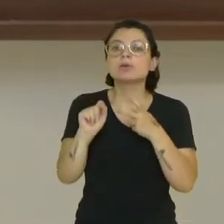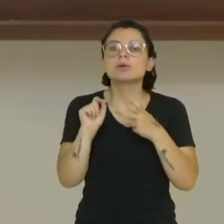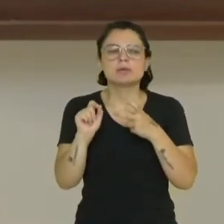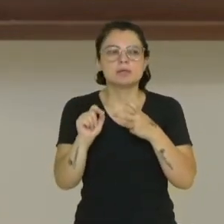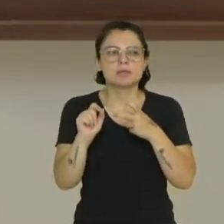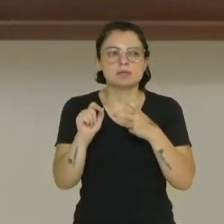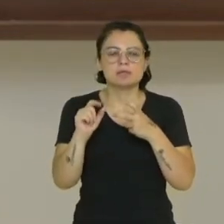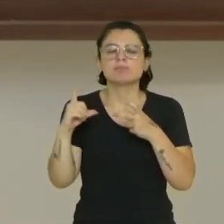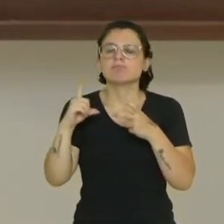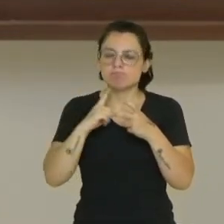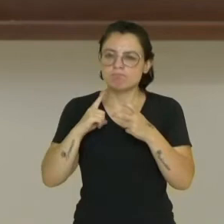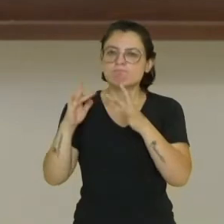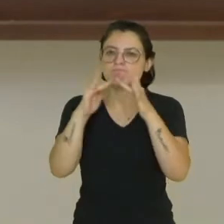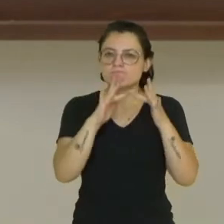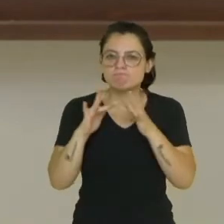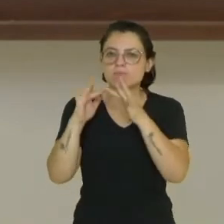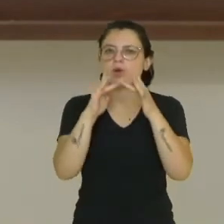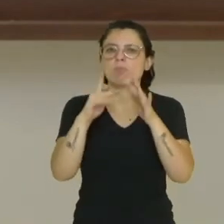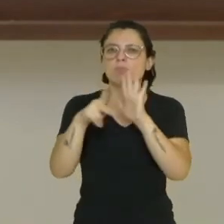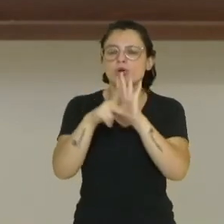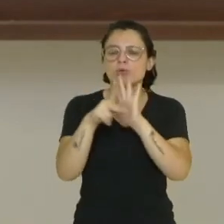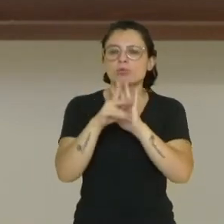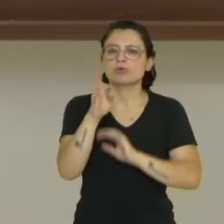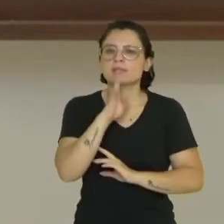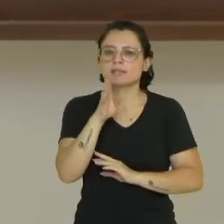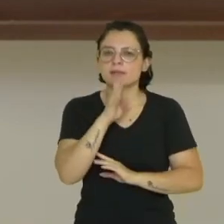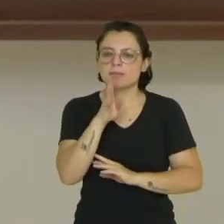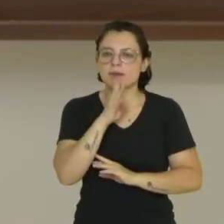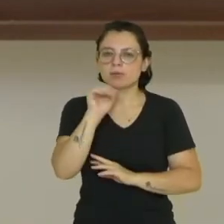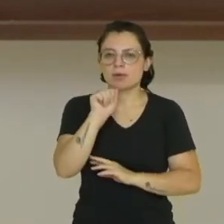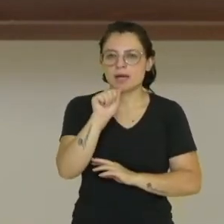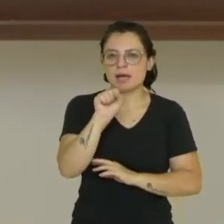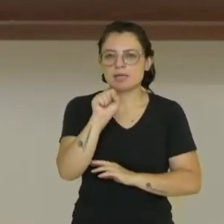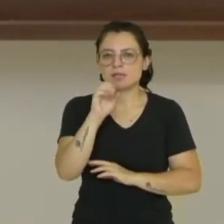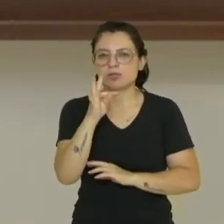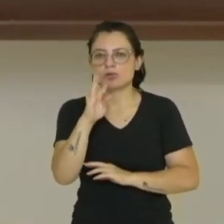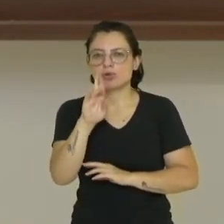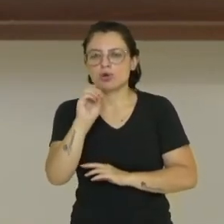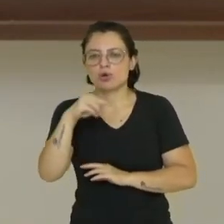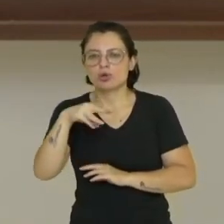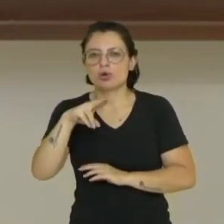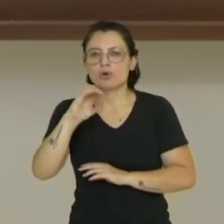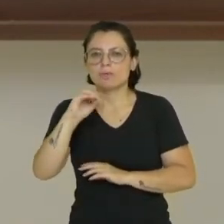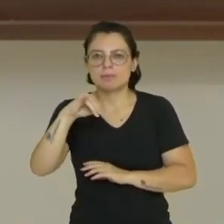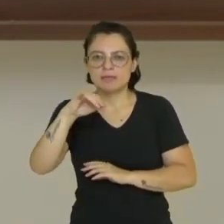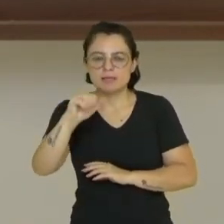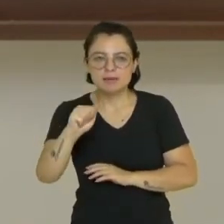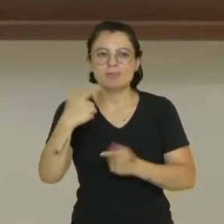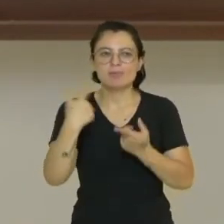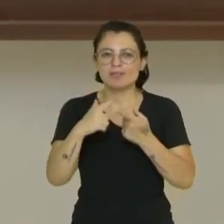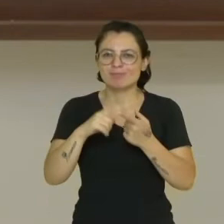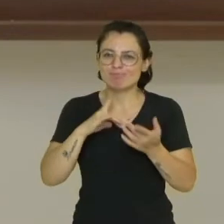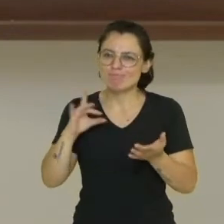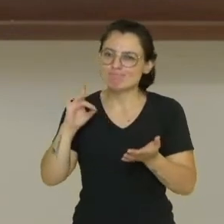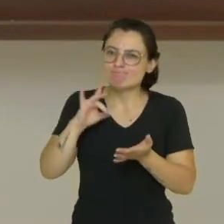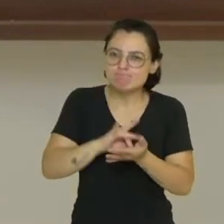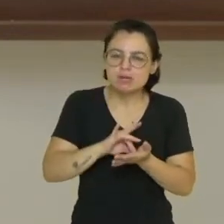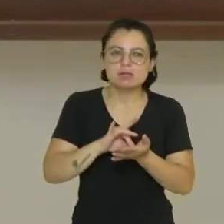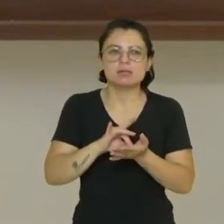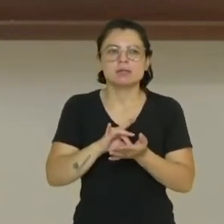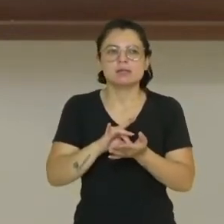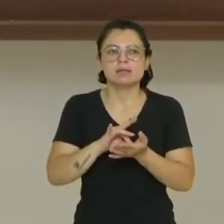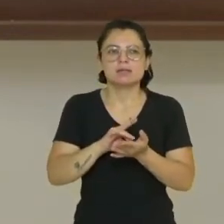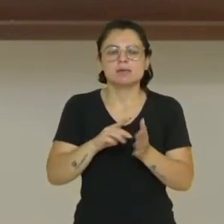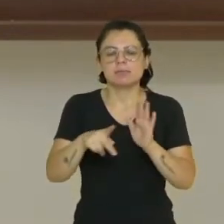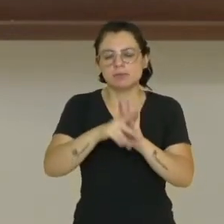entenderam que havia um conhecimento grande da astronomia, porque era um calendário bem preciso, né? E para os